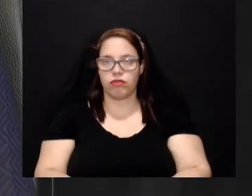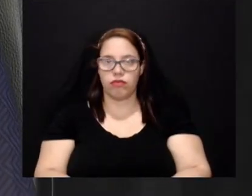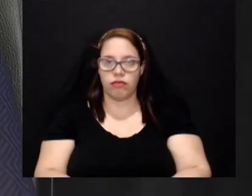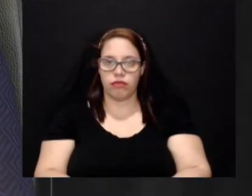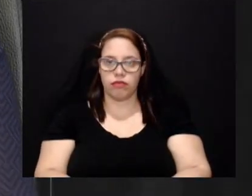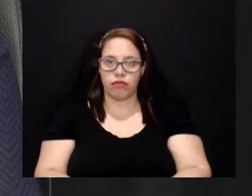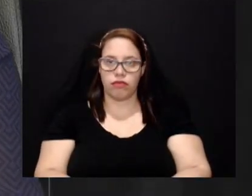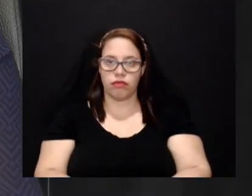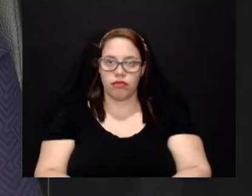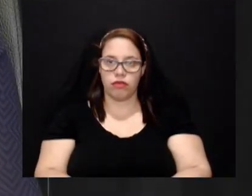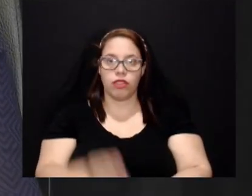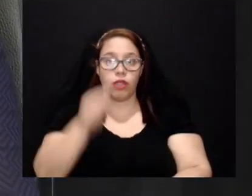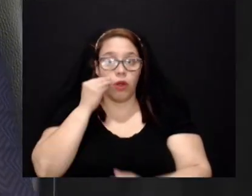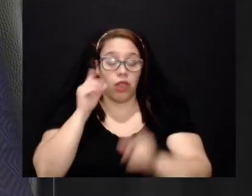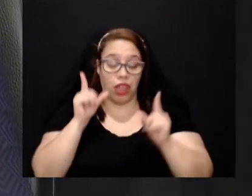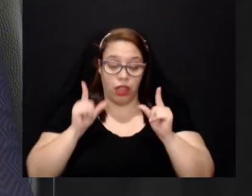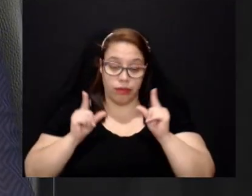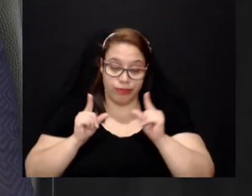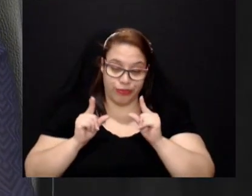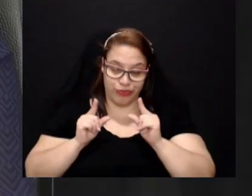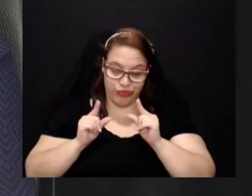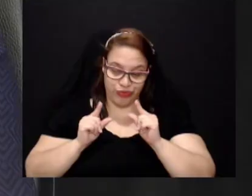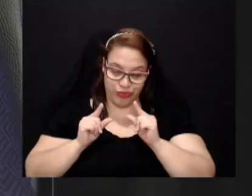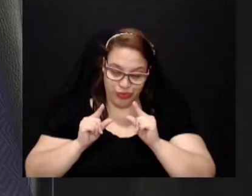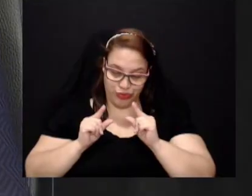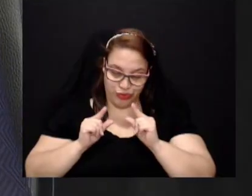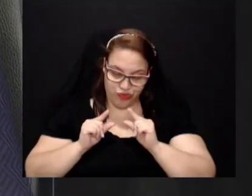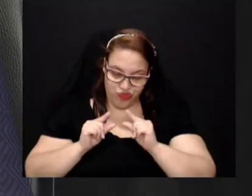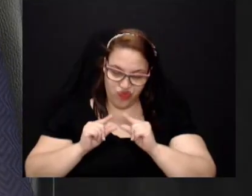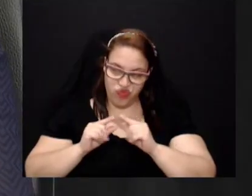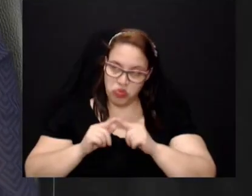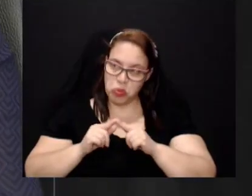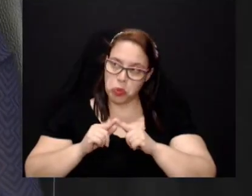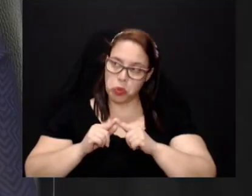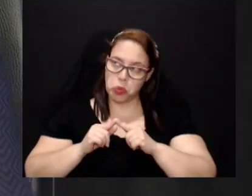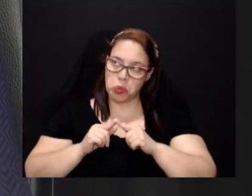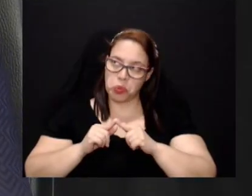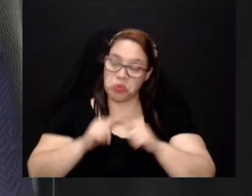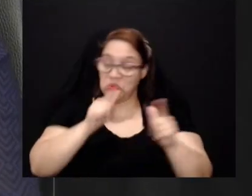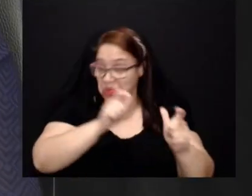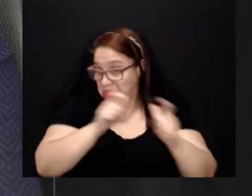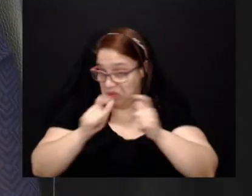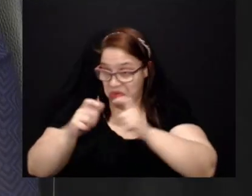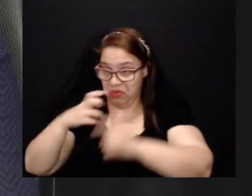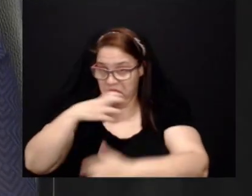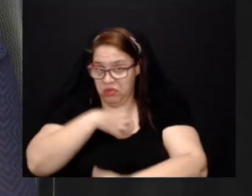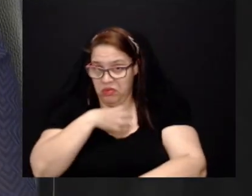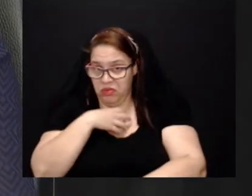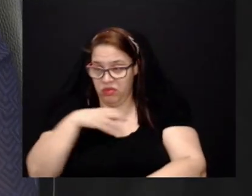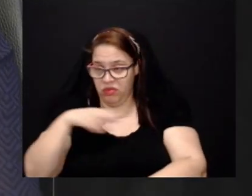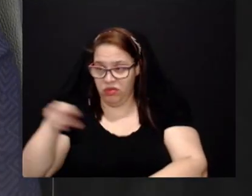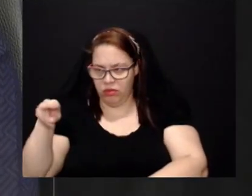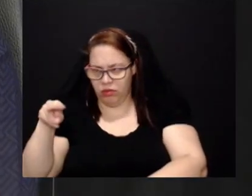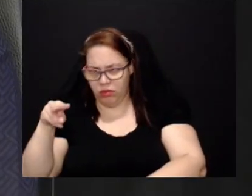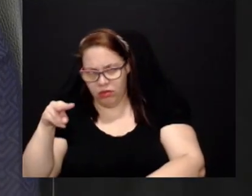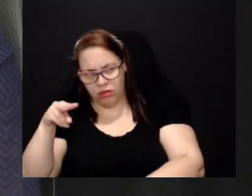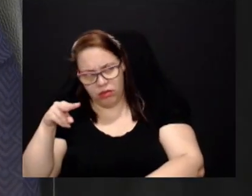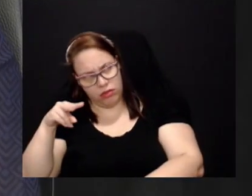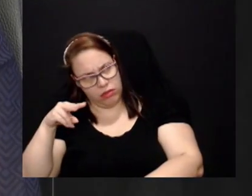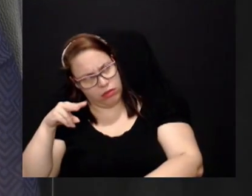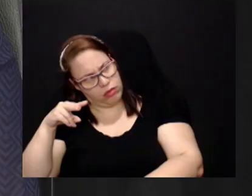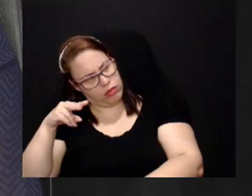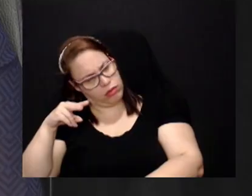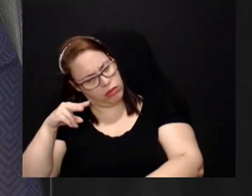te diminuir, né, em algum momento. Você vai ter algum lugar que você vai sentir que o olhar das pessoas sobre você é um olhar meio que